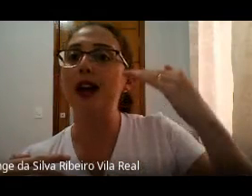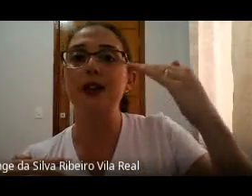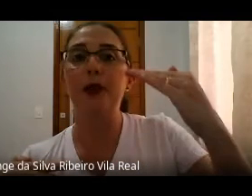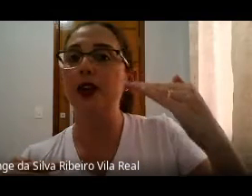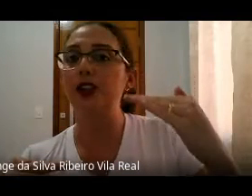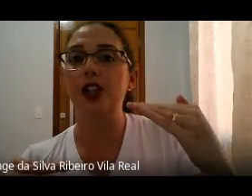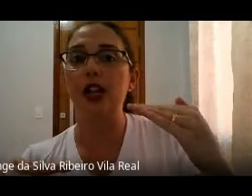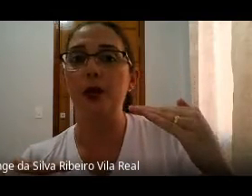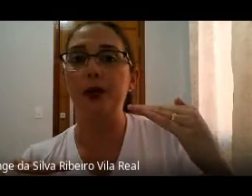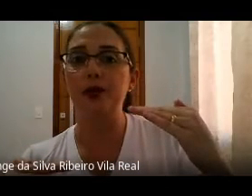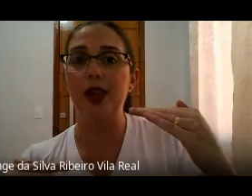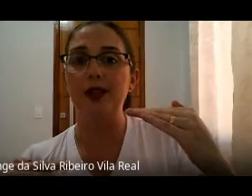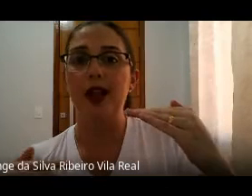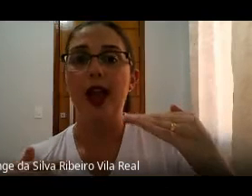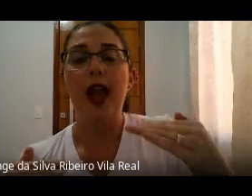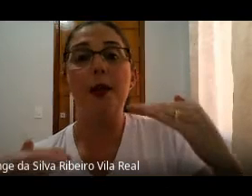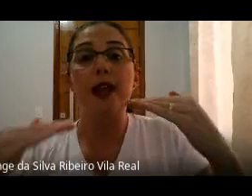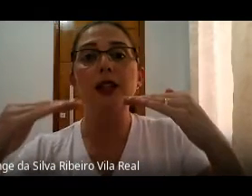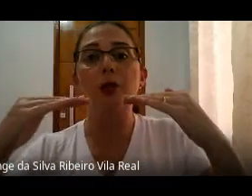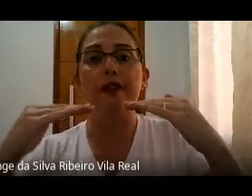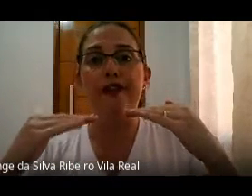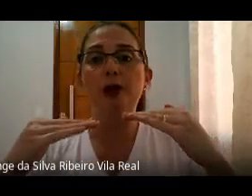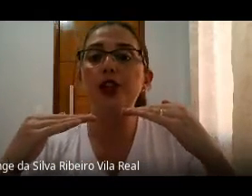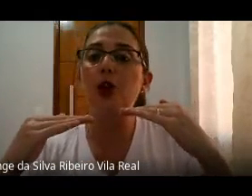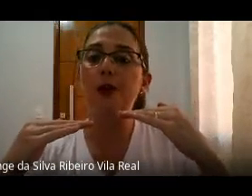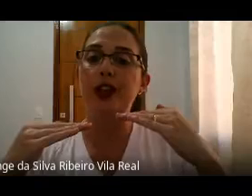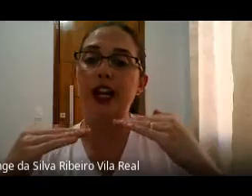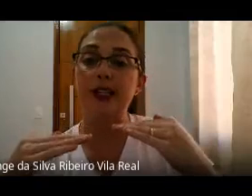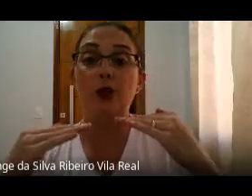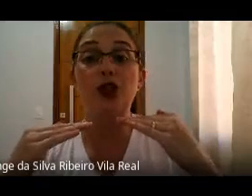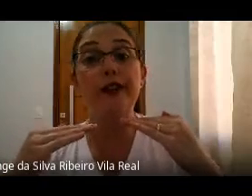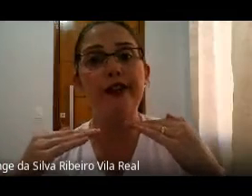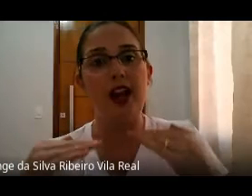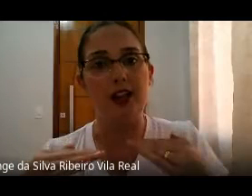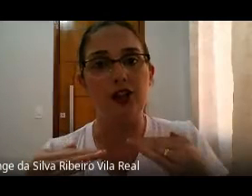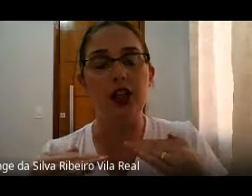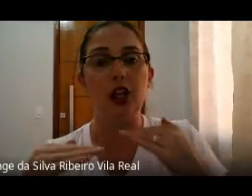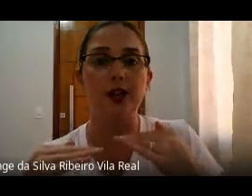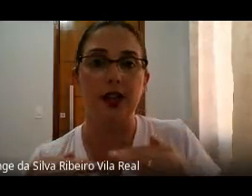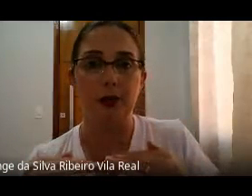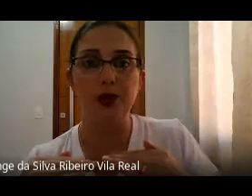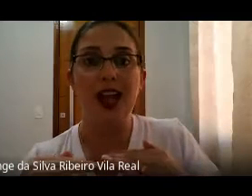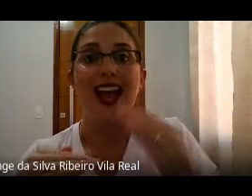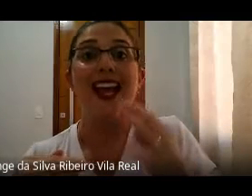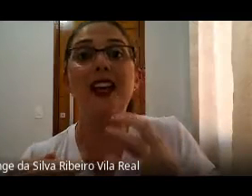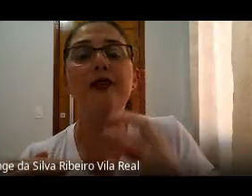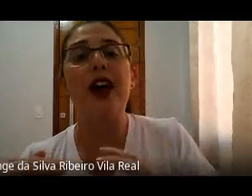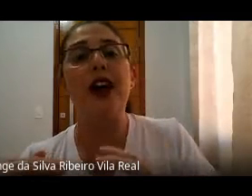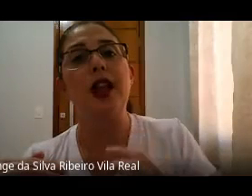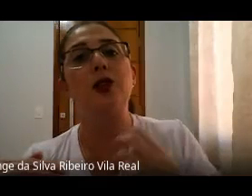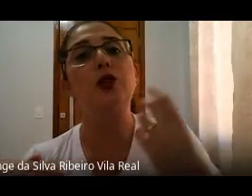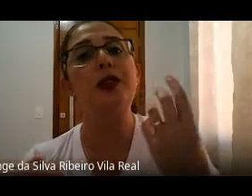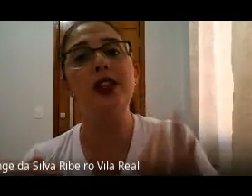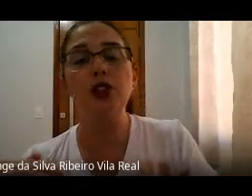nem mais importante que a língua portuguesa. É apenas uma forma de comunicação diferente que nós temos e que